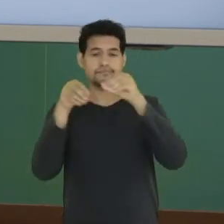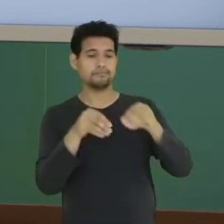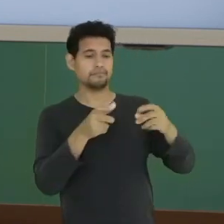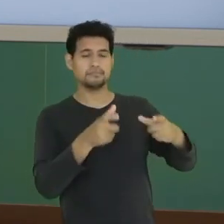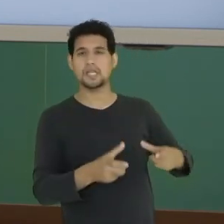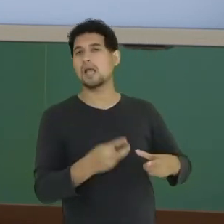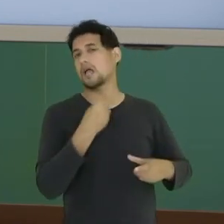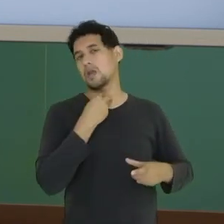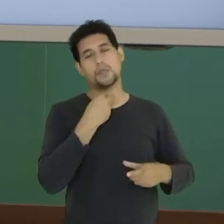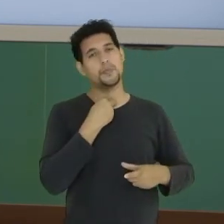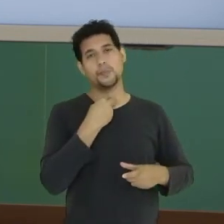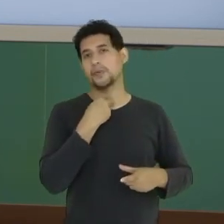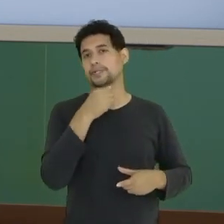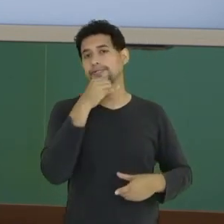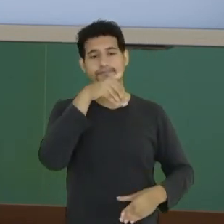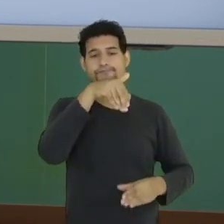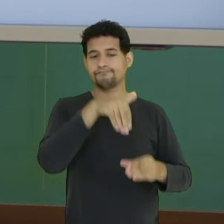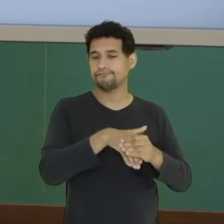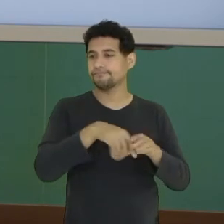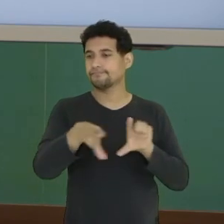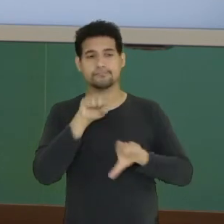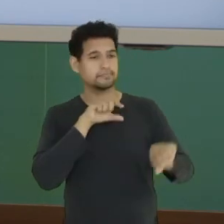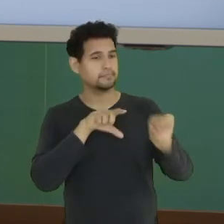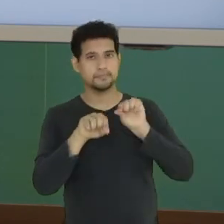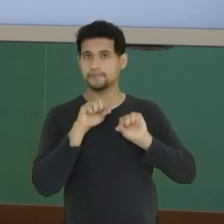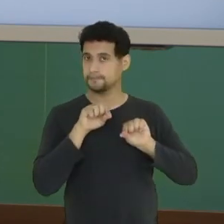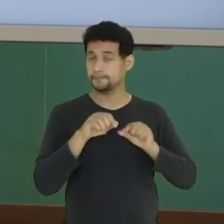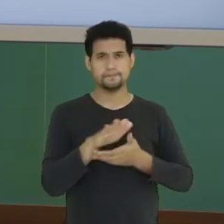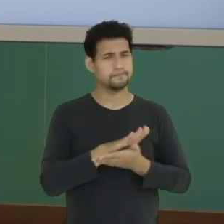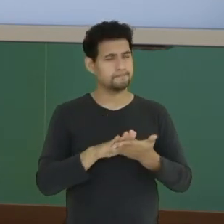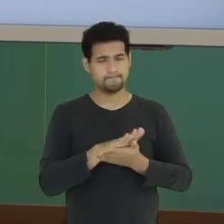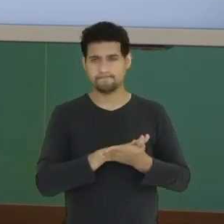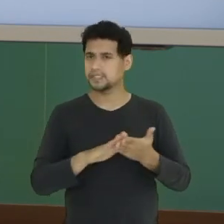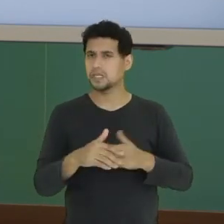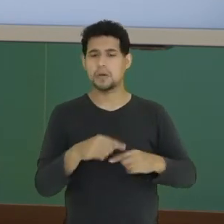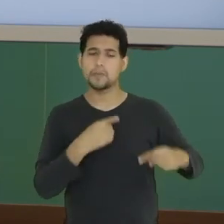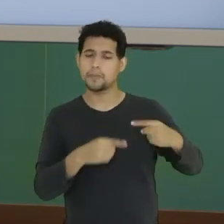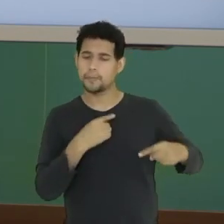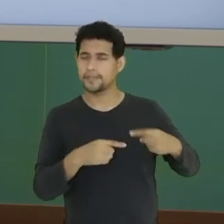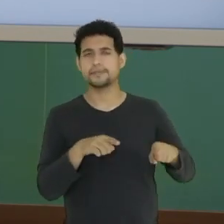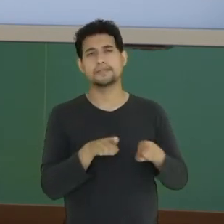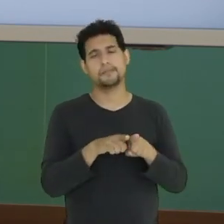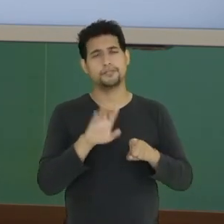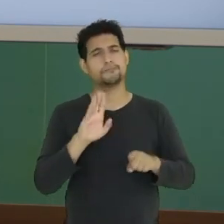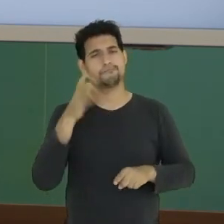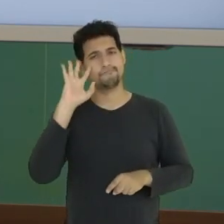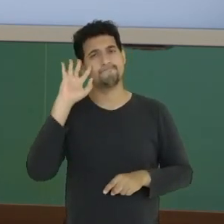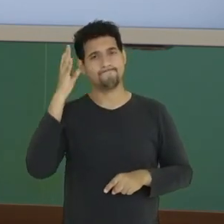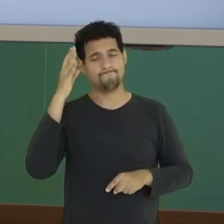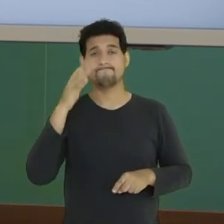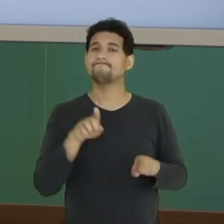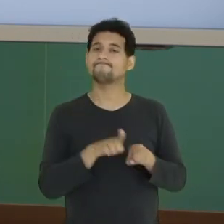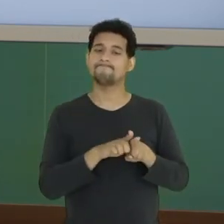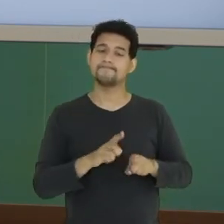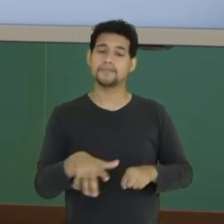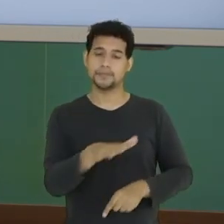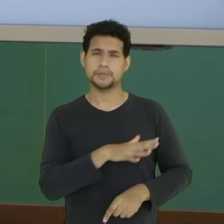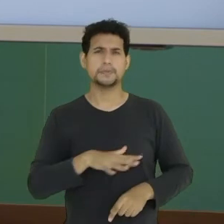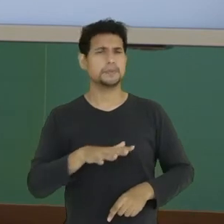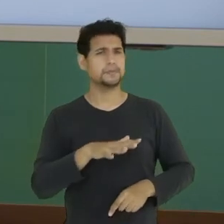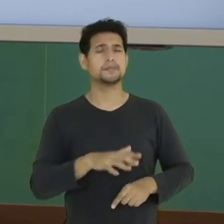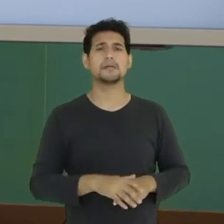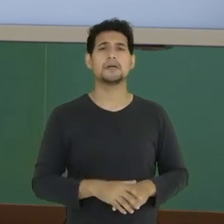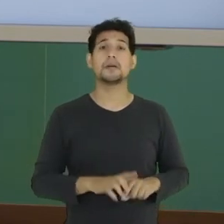podiam participar das escolhas políticas, dos debates políticos que aconteciam no espaço da